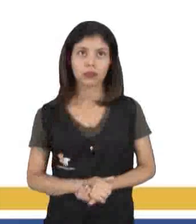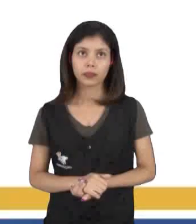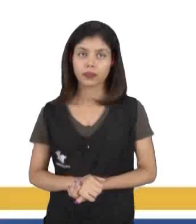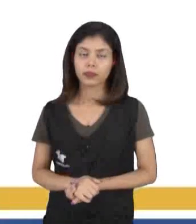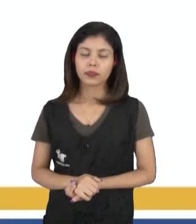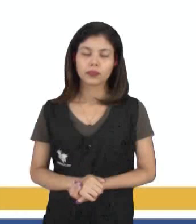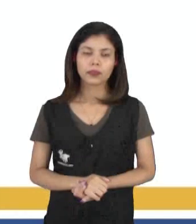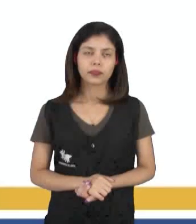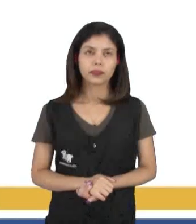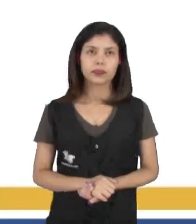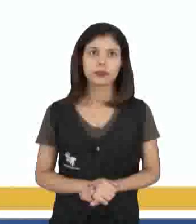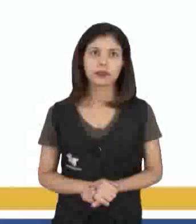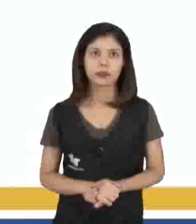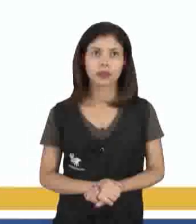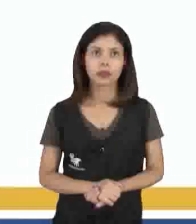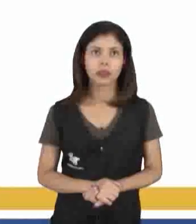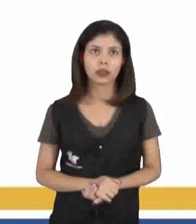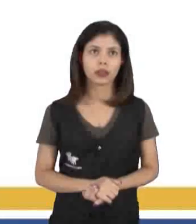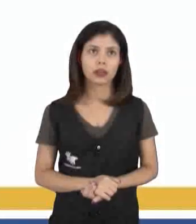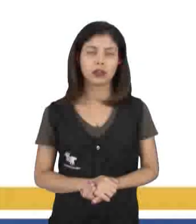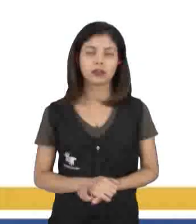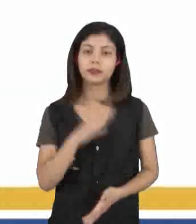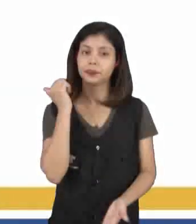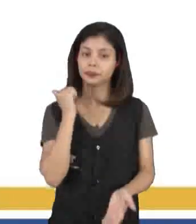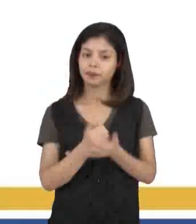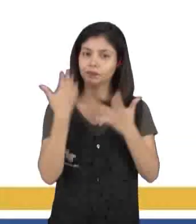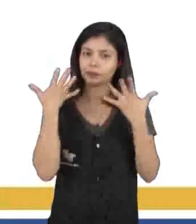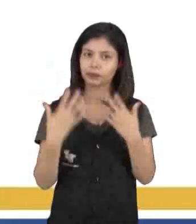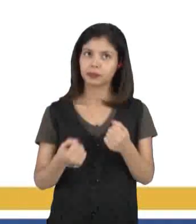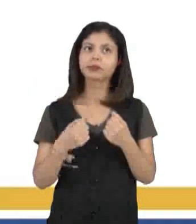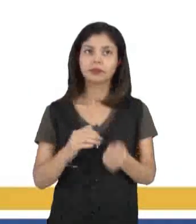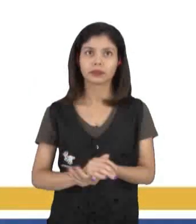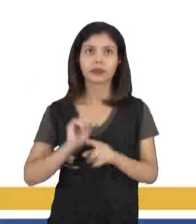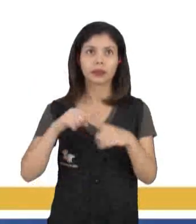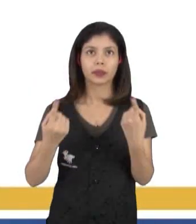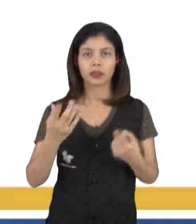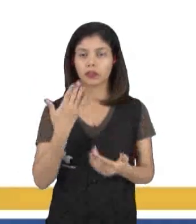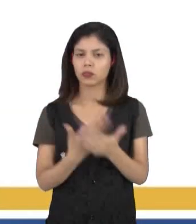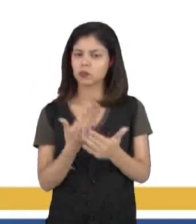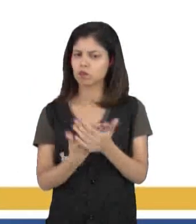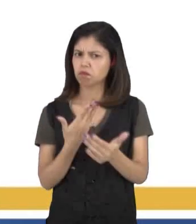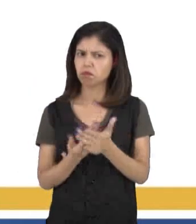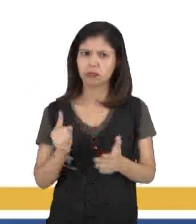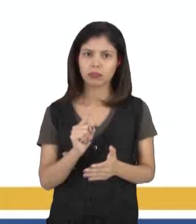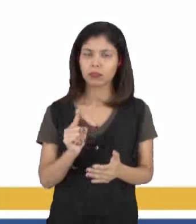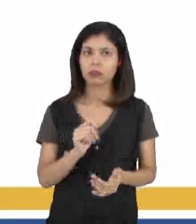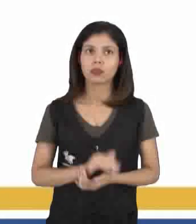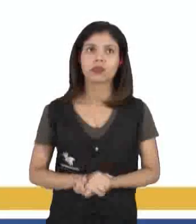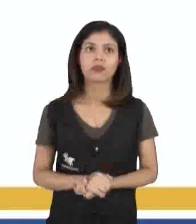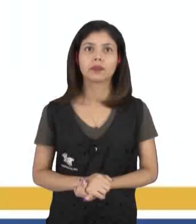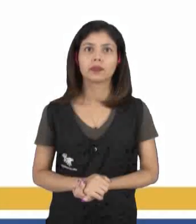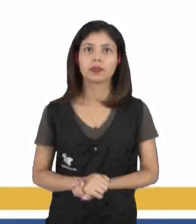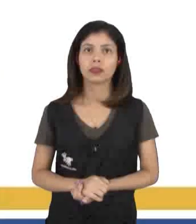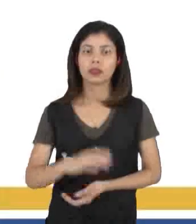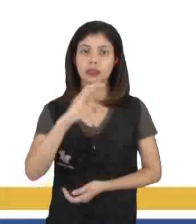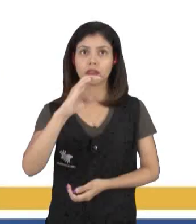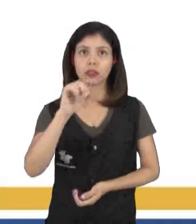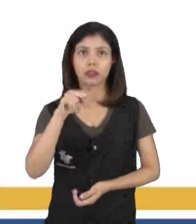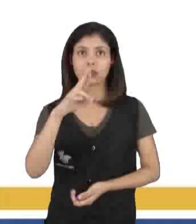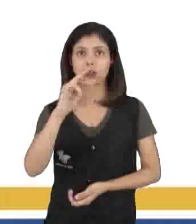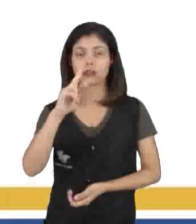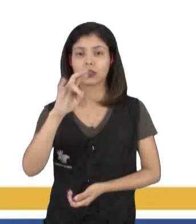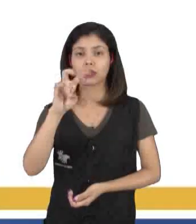condicional, é uma condição, tá? Fui aprovado, embora não tenha estudado muito. É uma oração subordinada